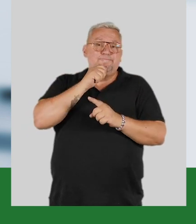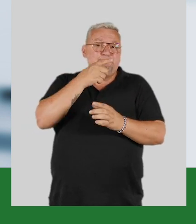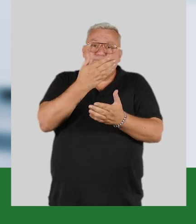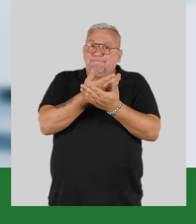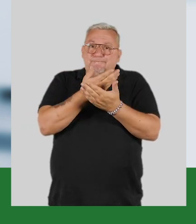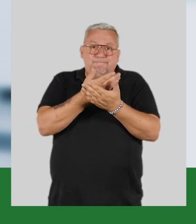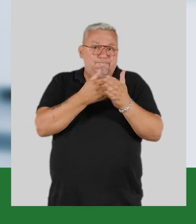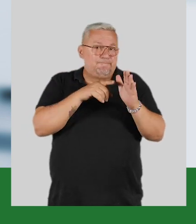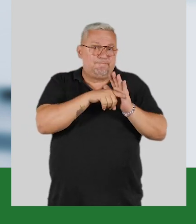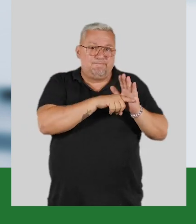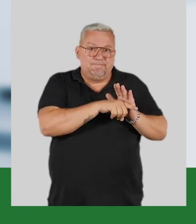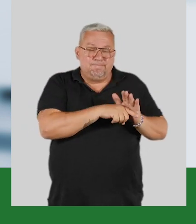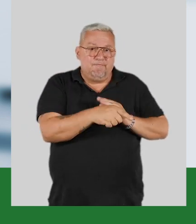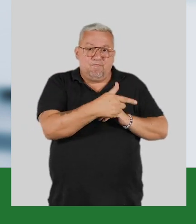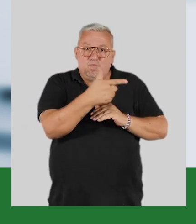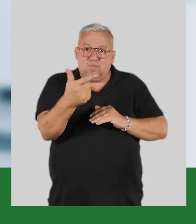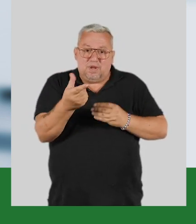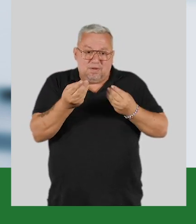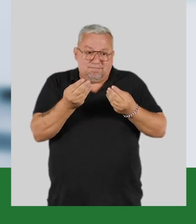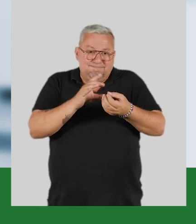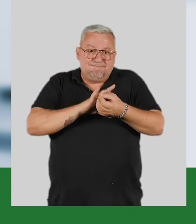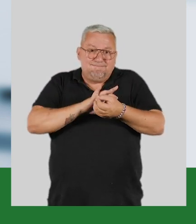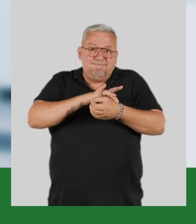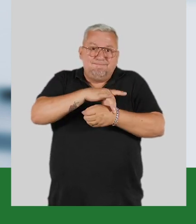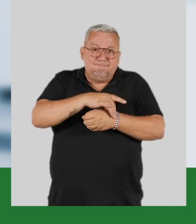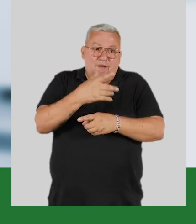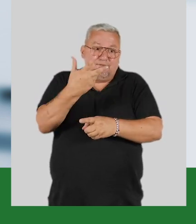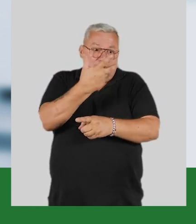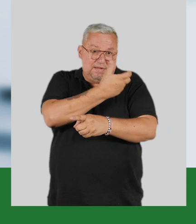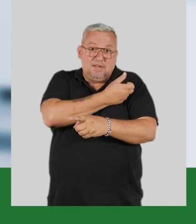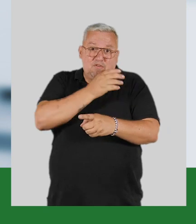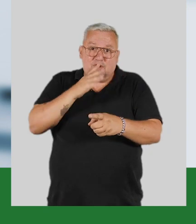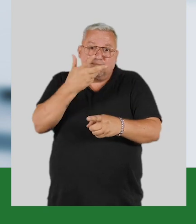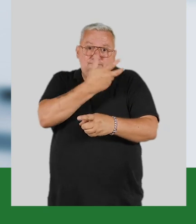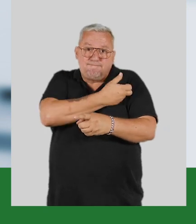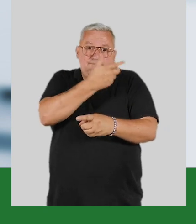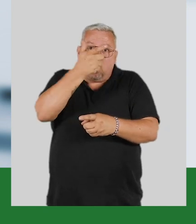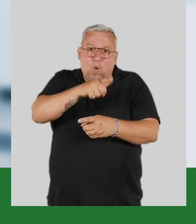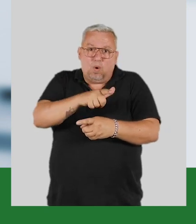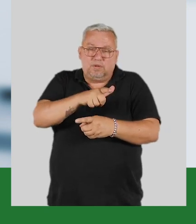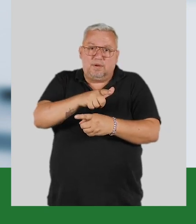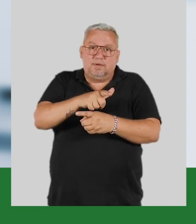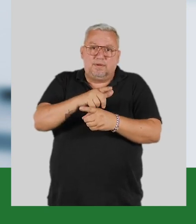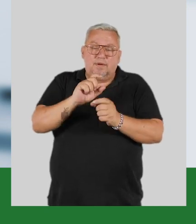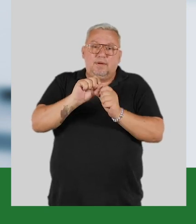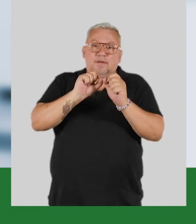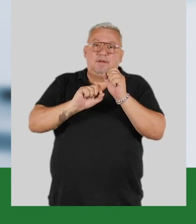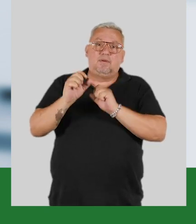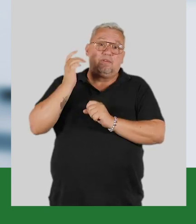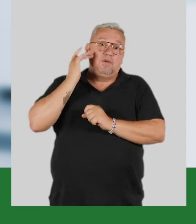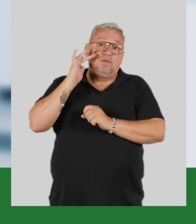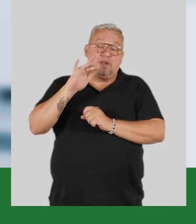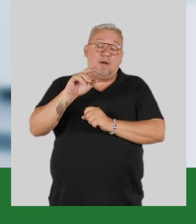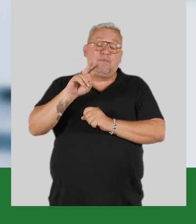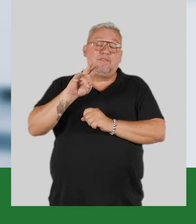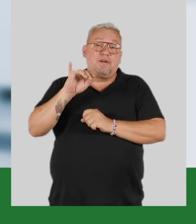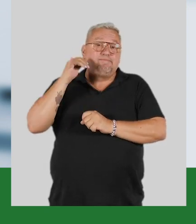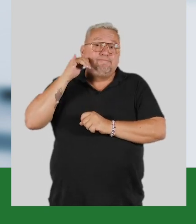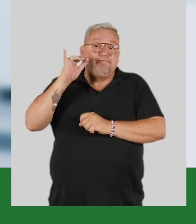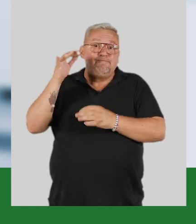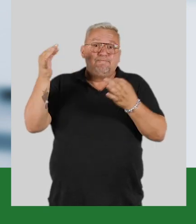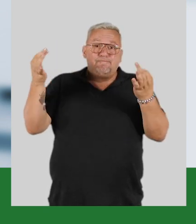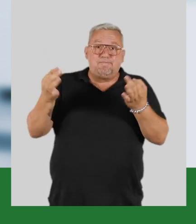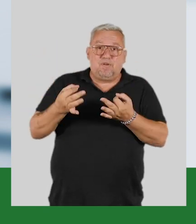estudos que validam essa segurança de fazer vacina. Não dá para ter garantia de que a vacina vai ser imunogênica,